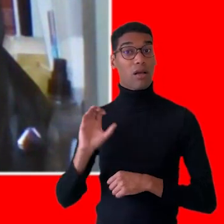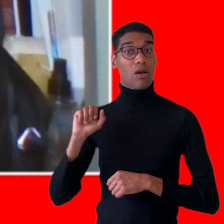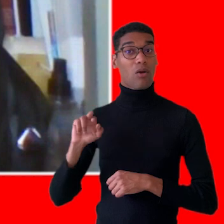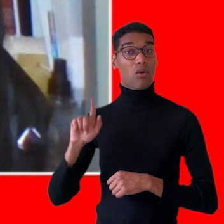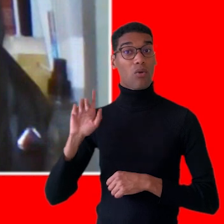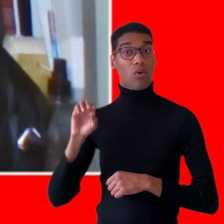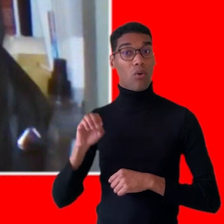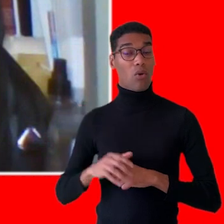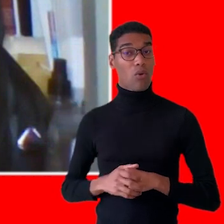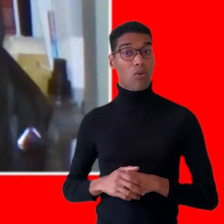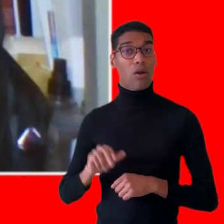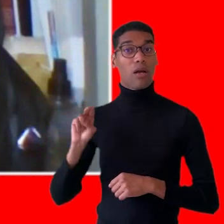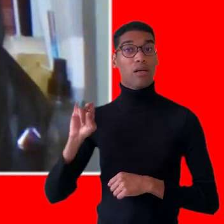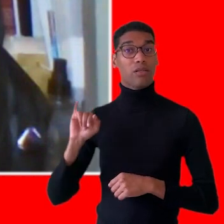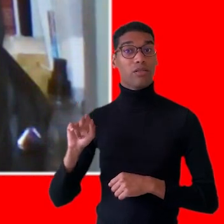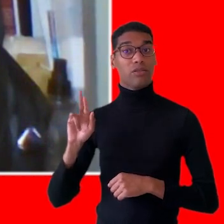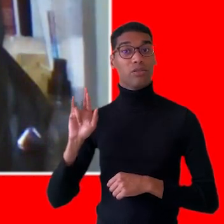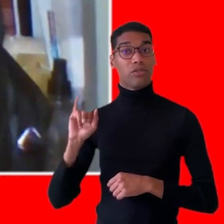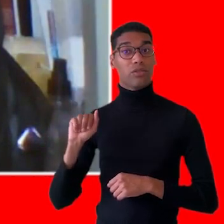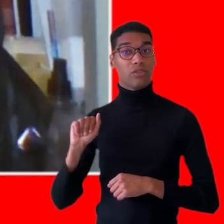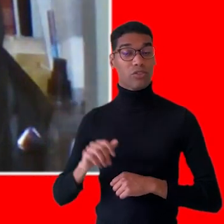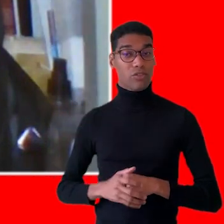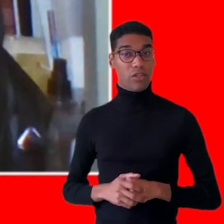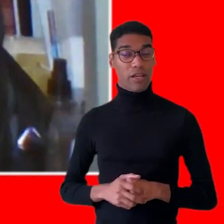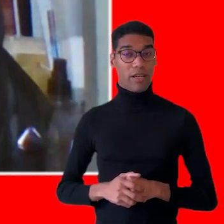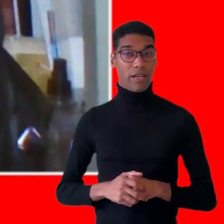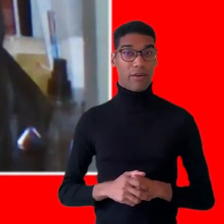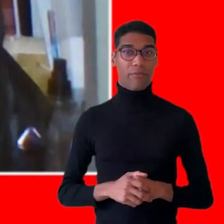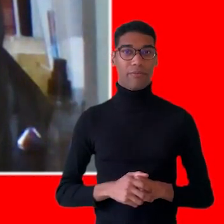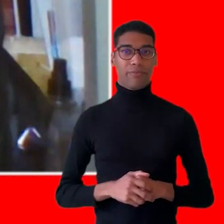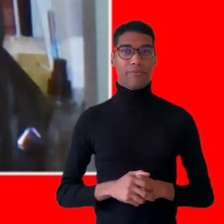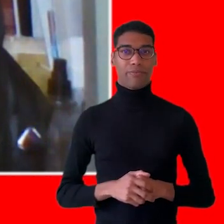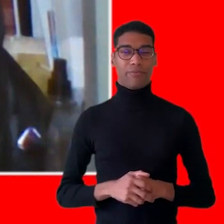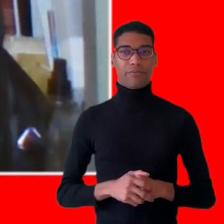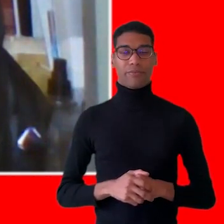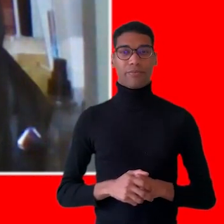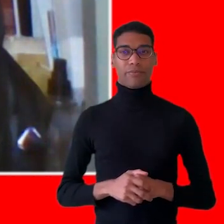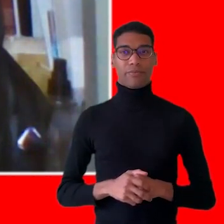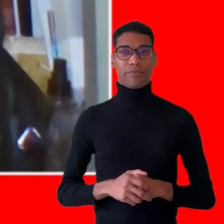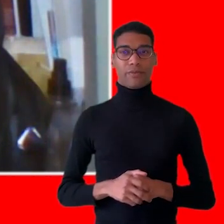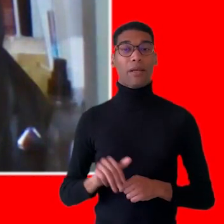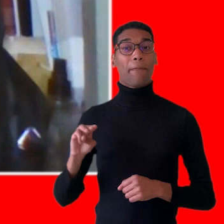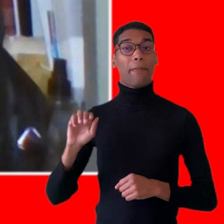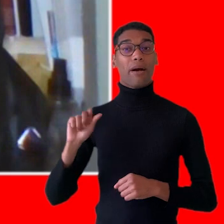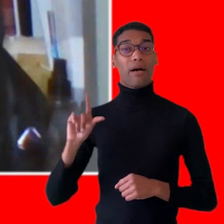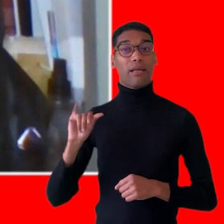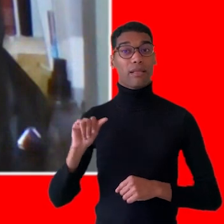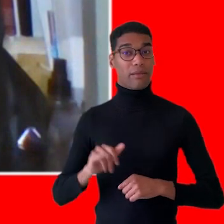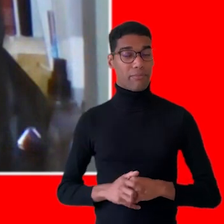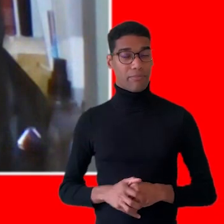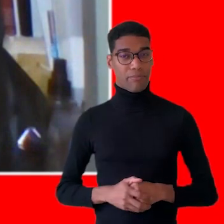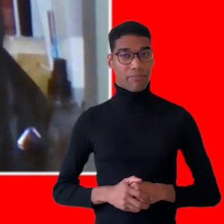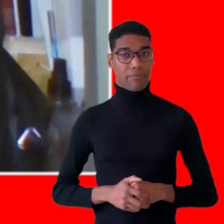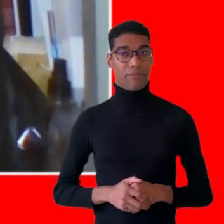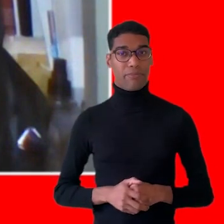onde hoje é a Nigéria, o Benin, o Mali,